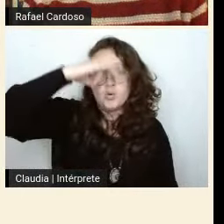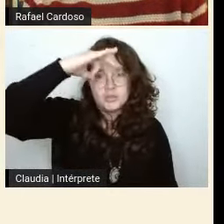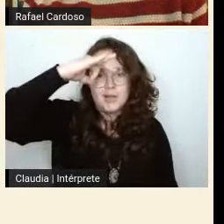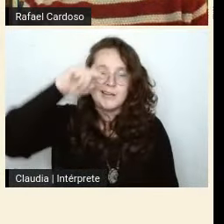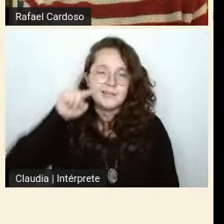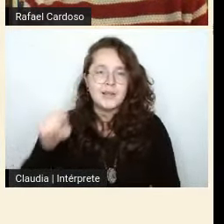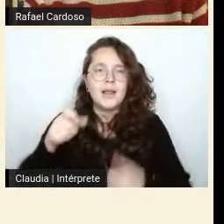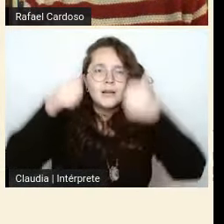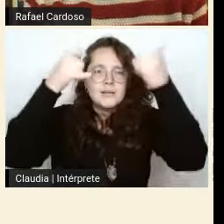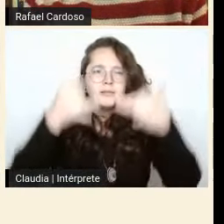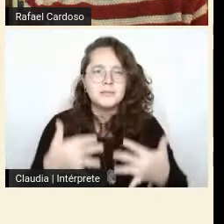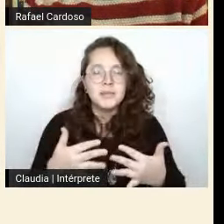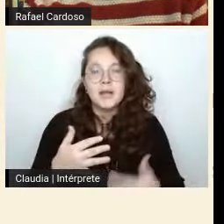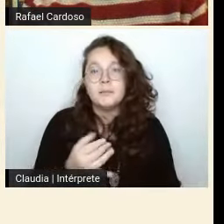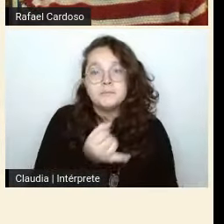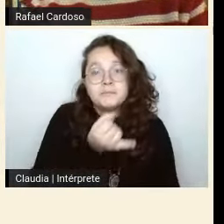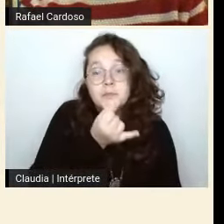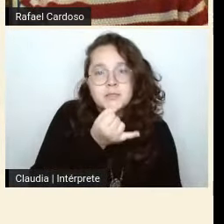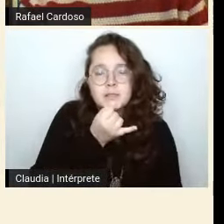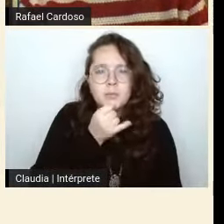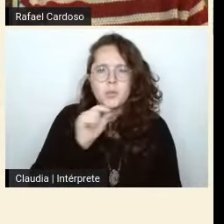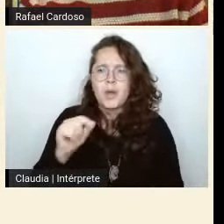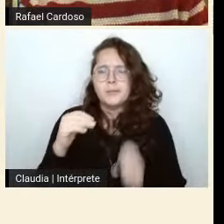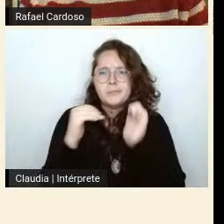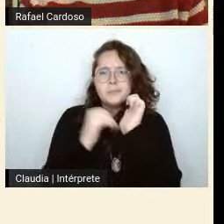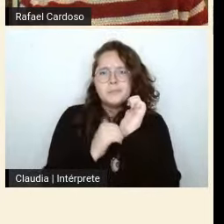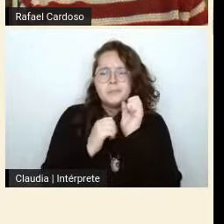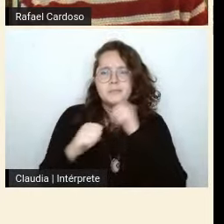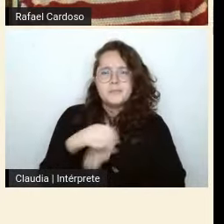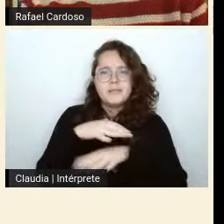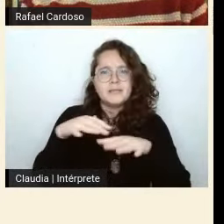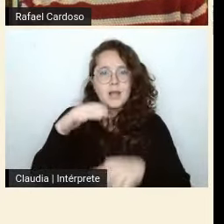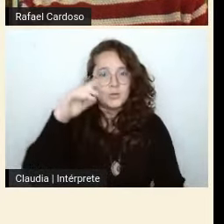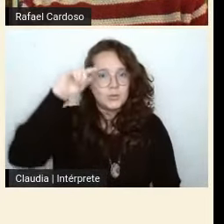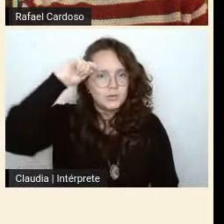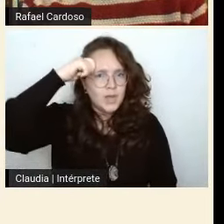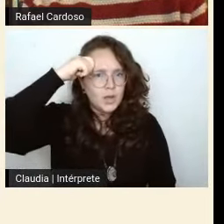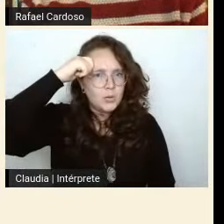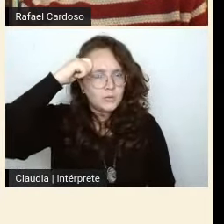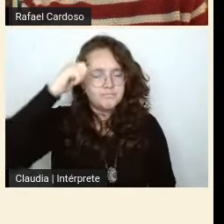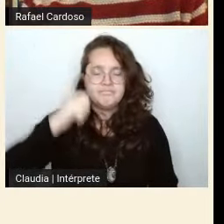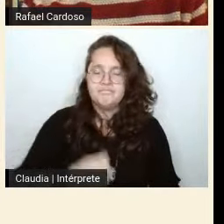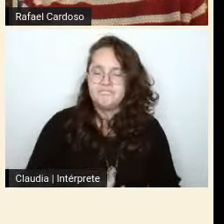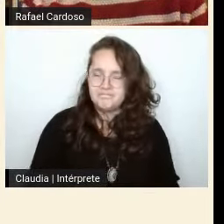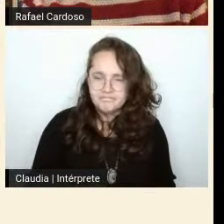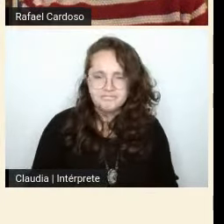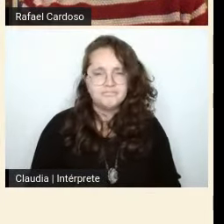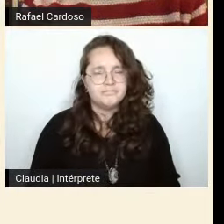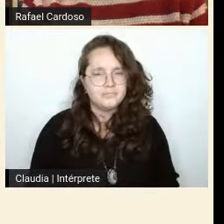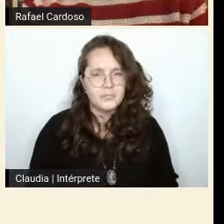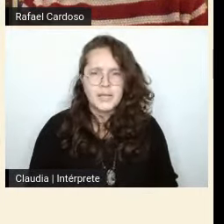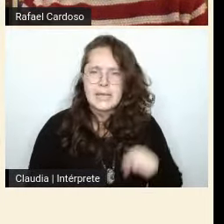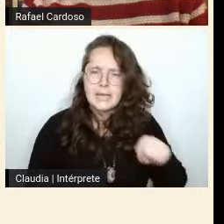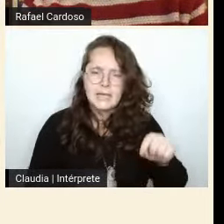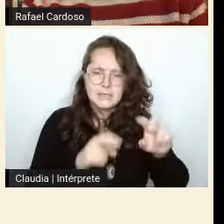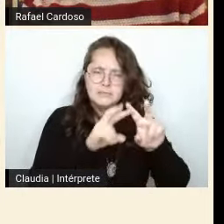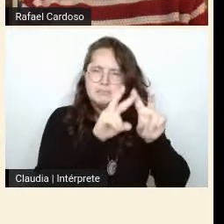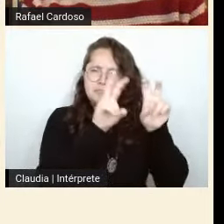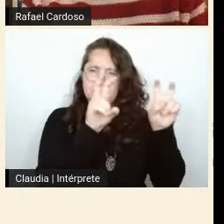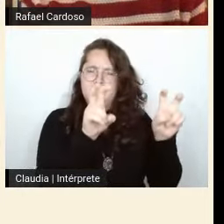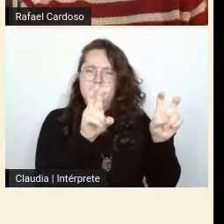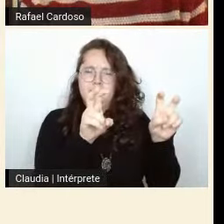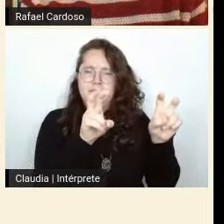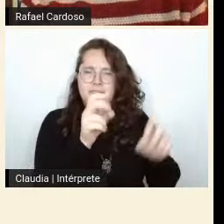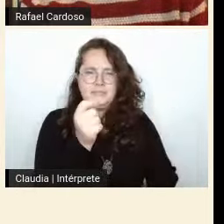entre aspas, mistério do negro. Temos aí uma proposição que soa estranhíssima aos ouvidos de